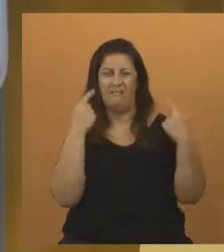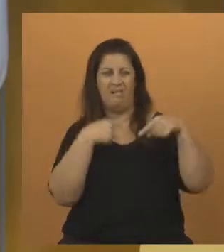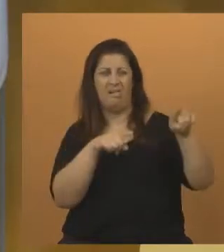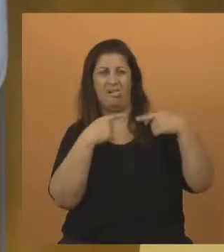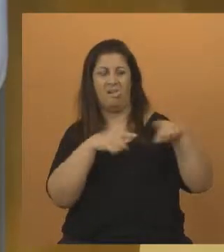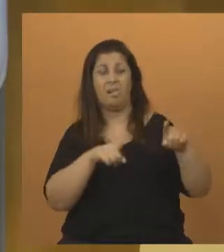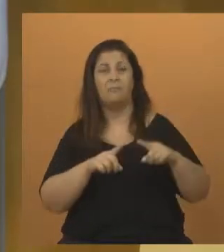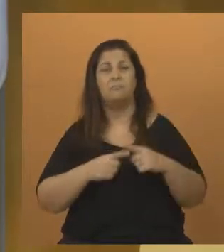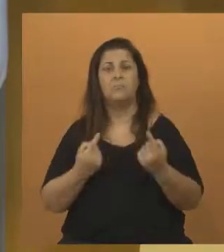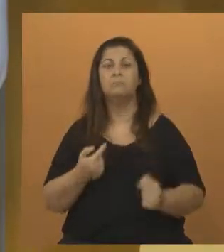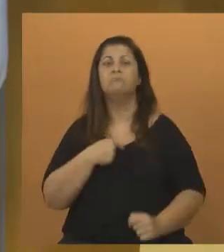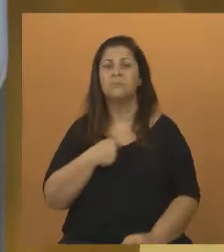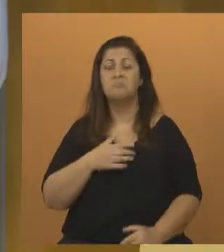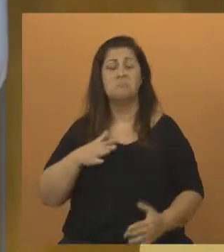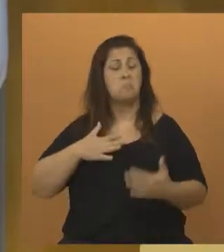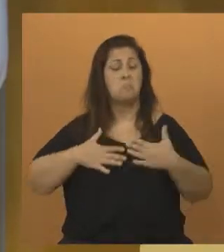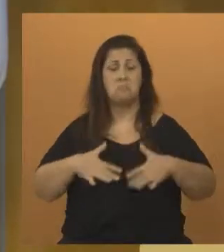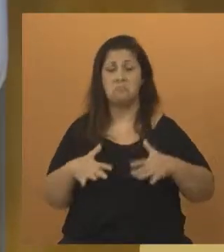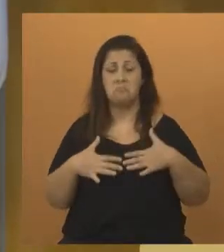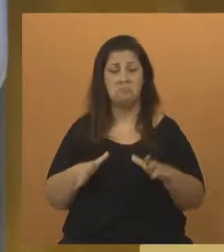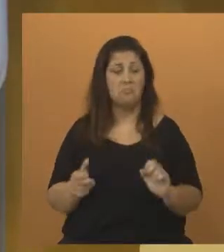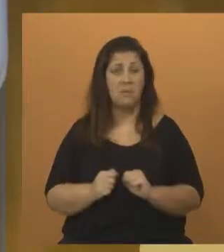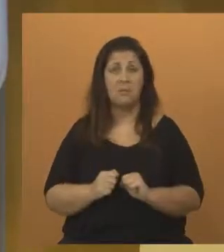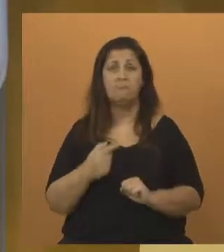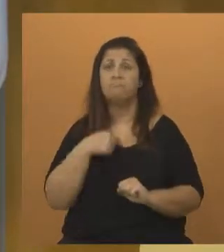eu estou muito tranquilo, estou